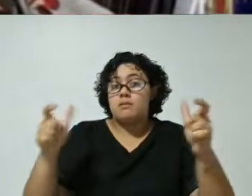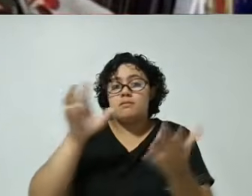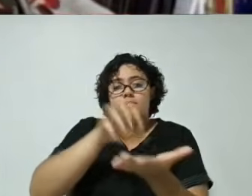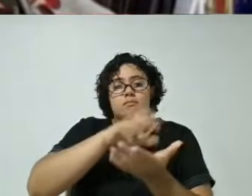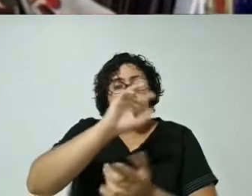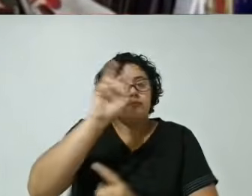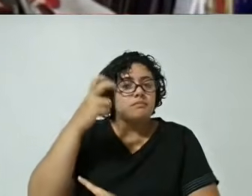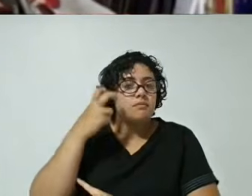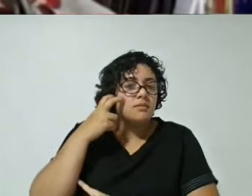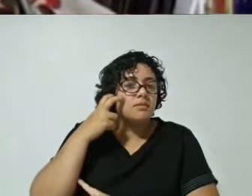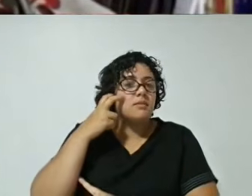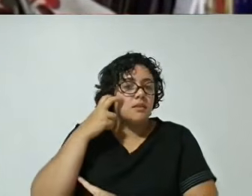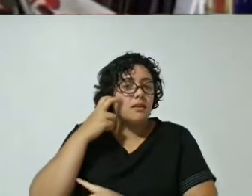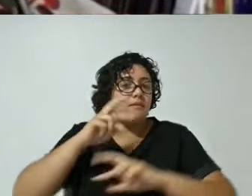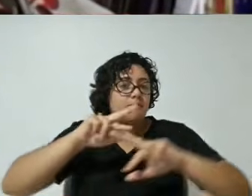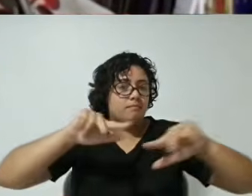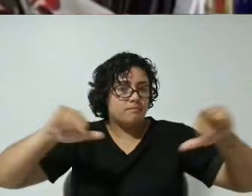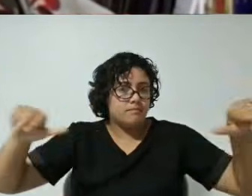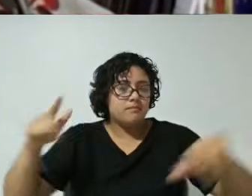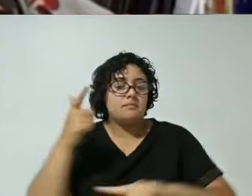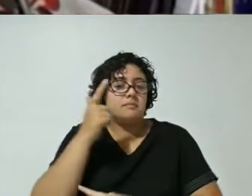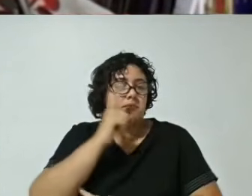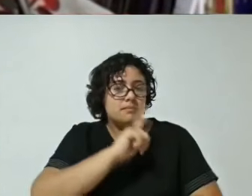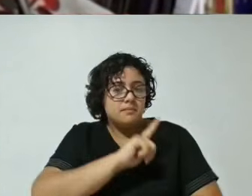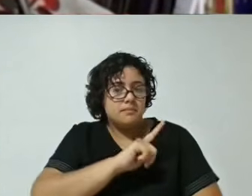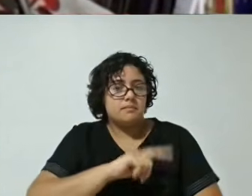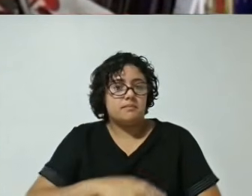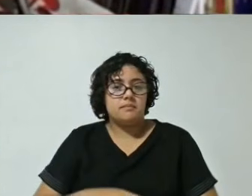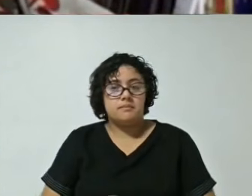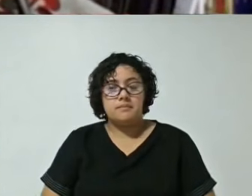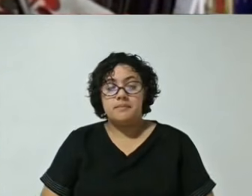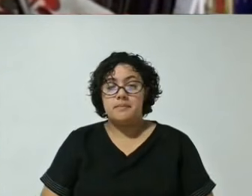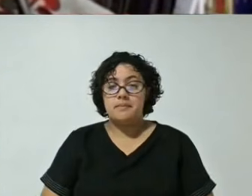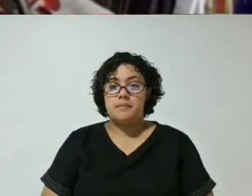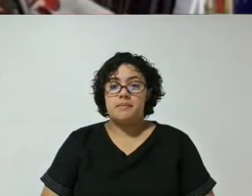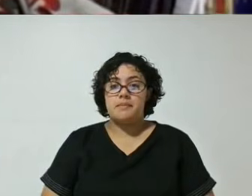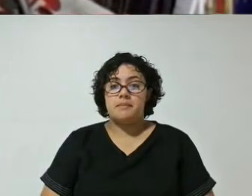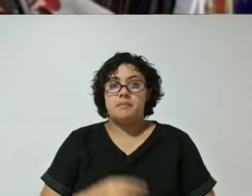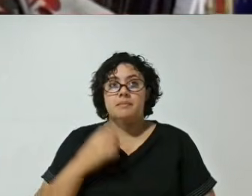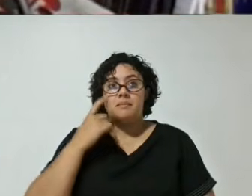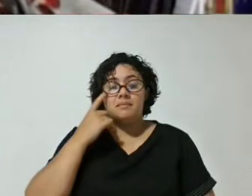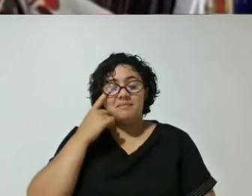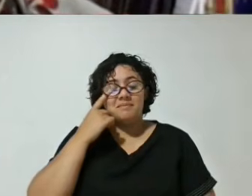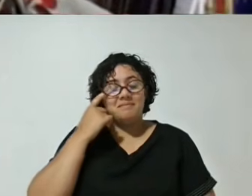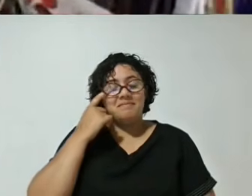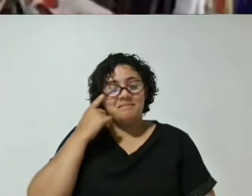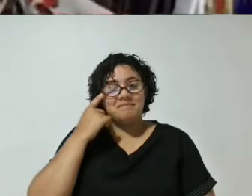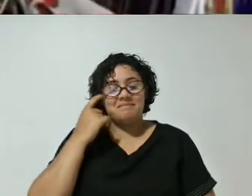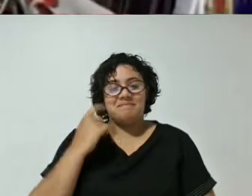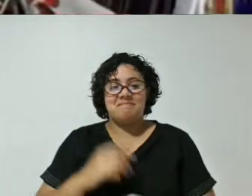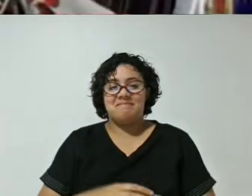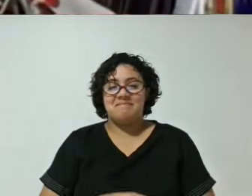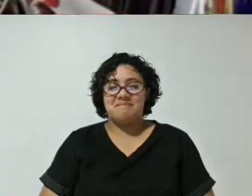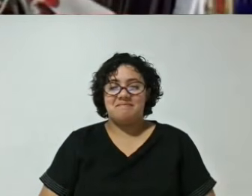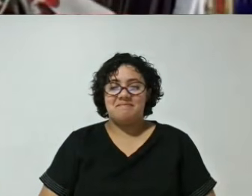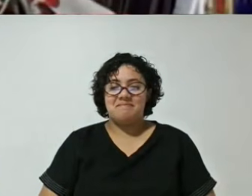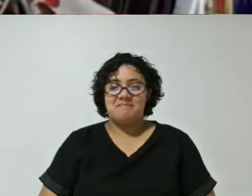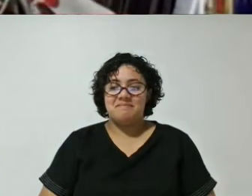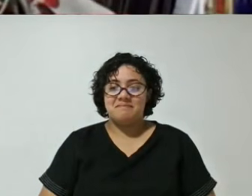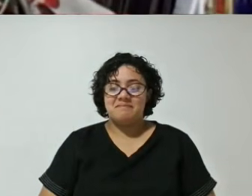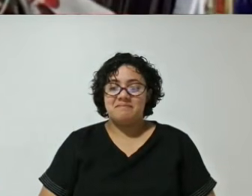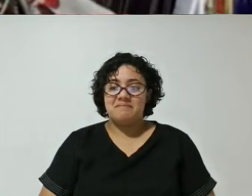ficaram mais diversas, né. Aham. Mais plurais. Então foi assim, foi